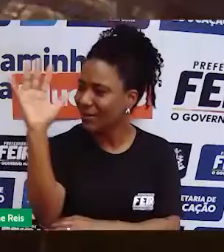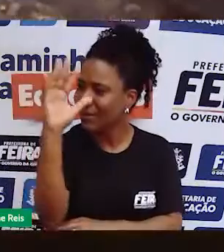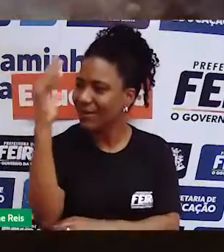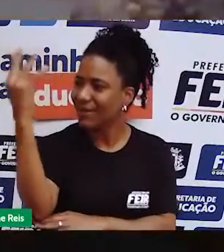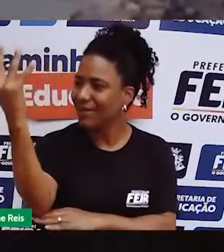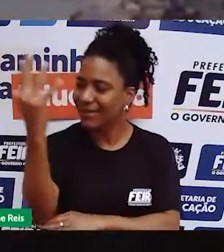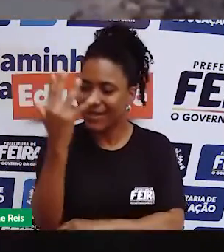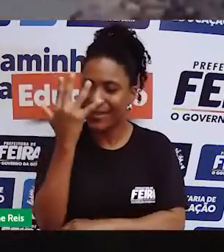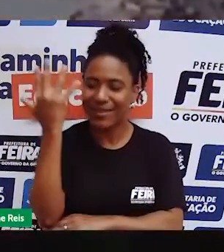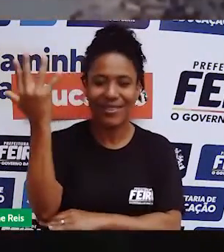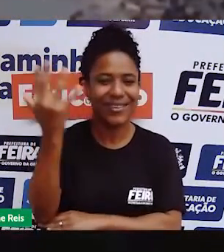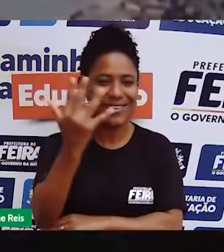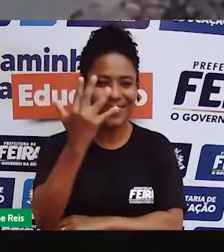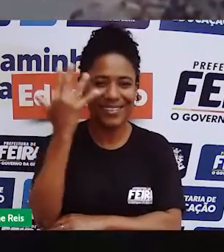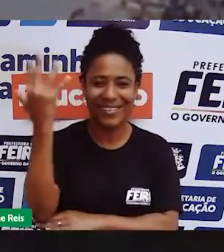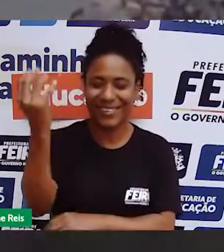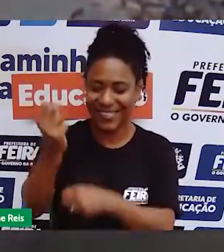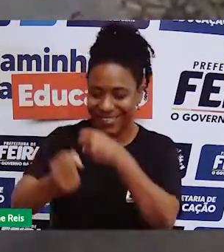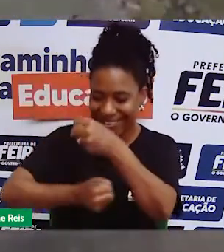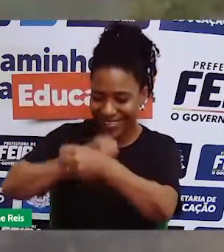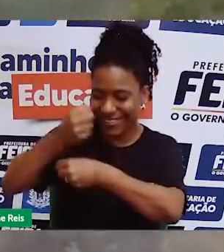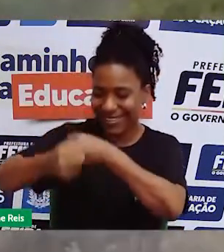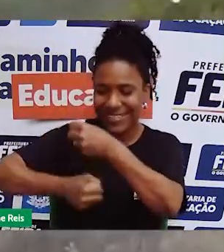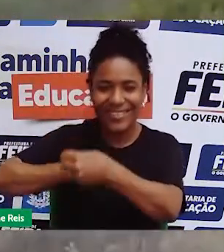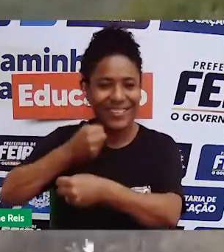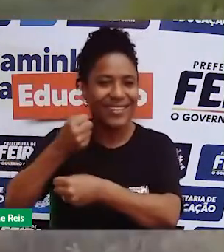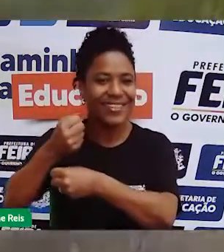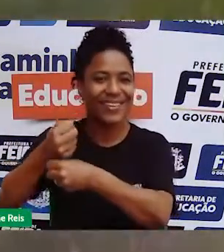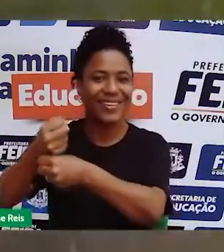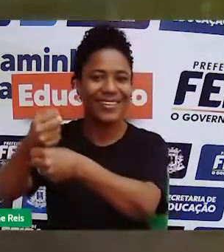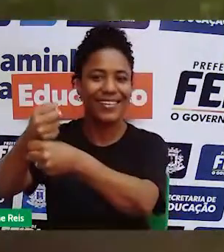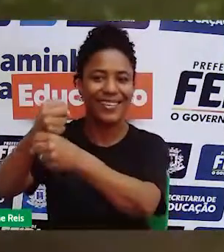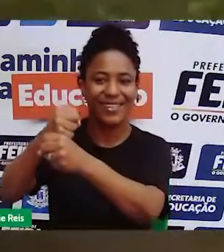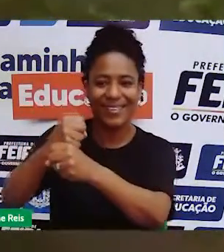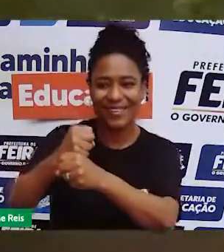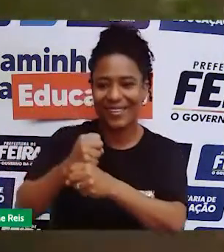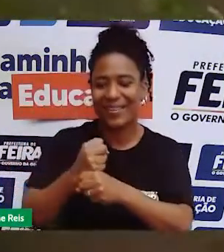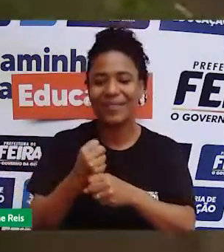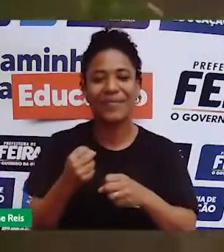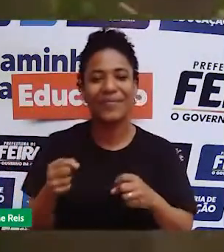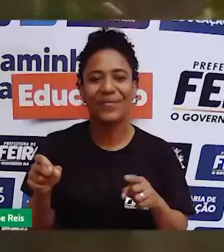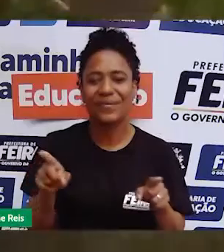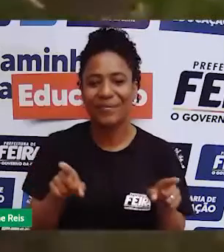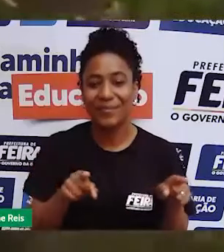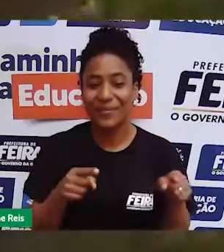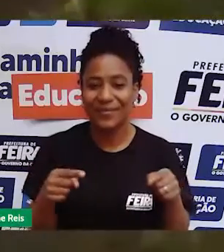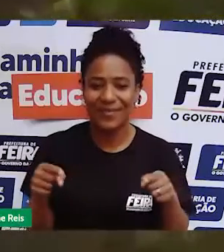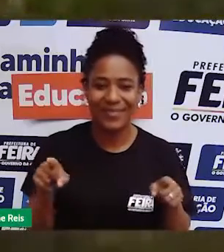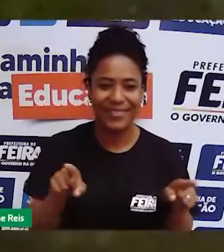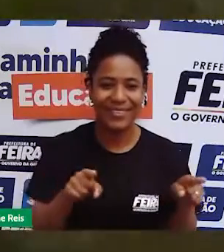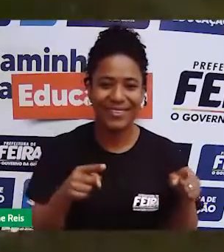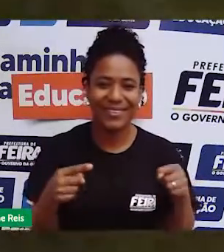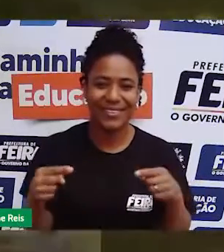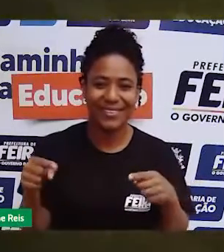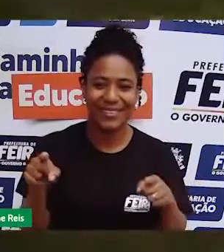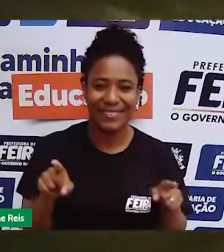Juazeiro, velho amigo, onde anda meu amor? Ah,